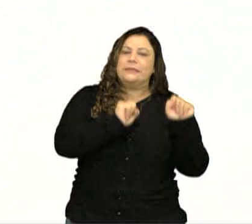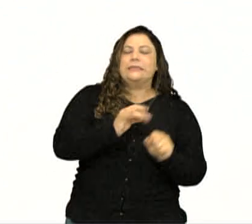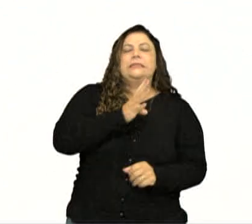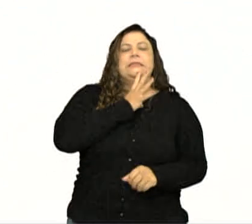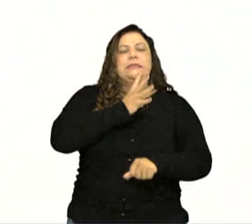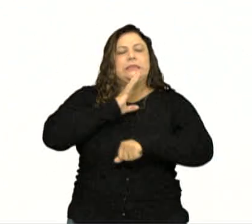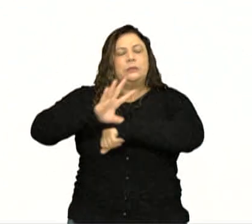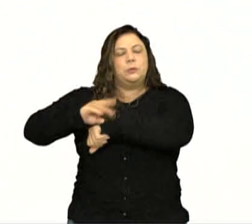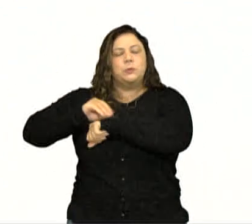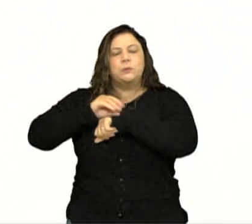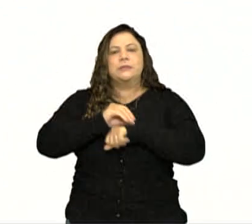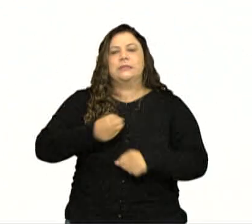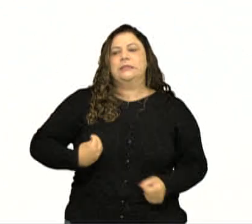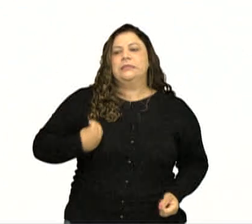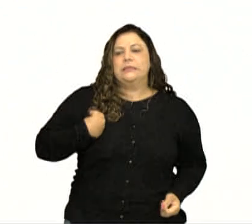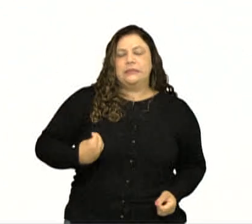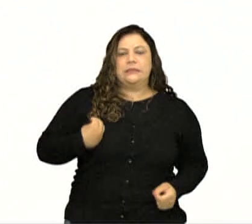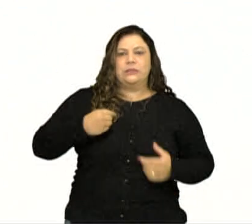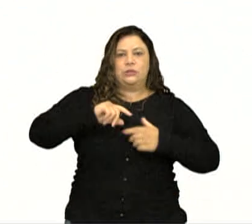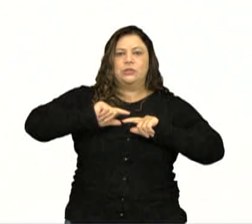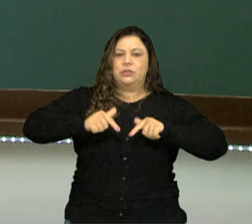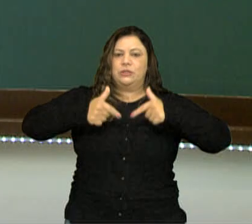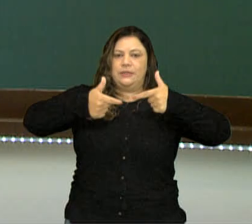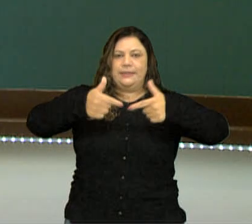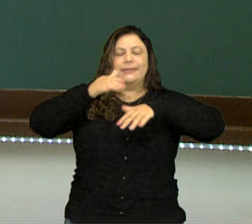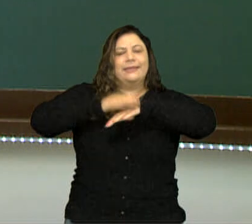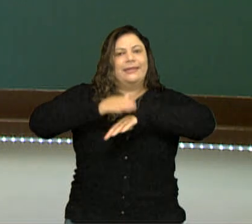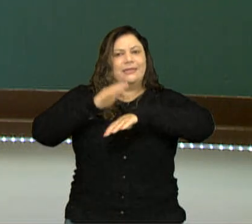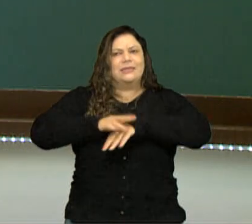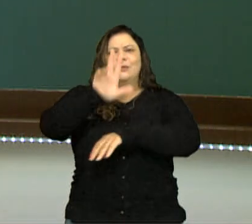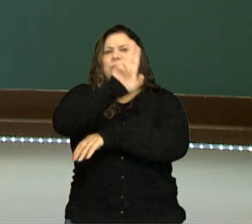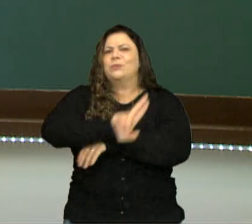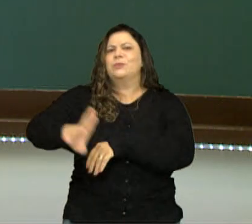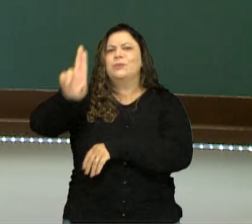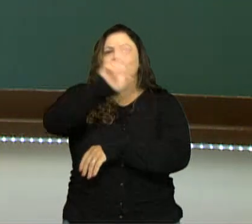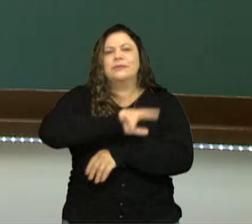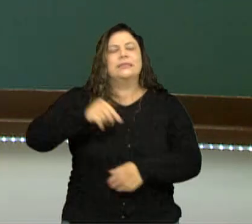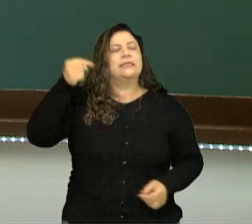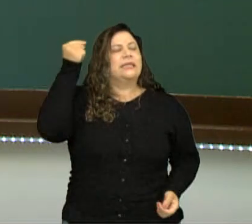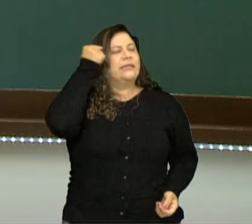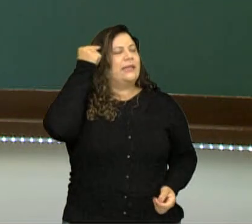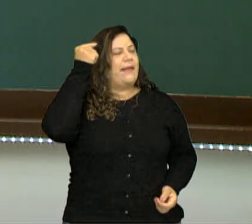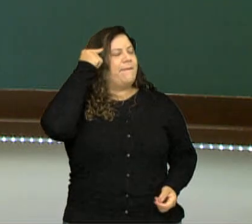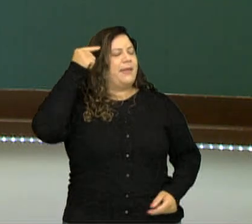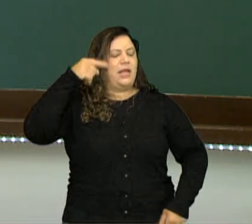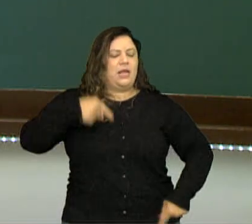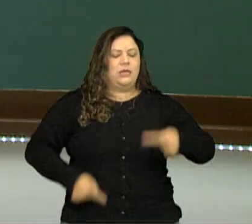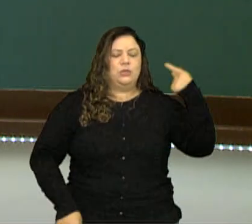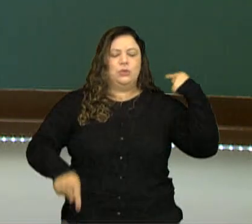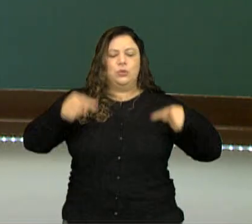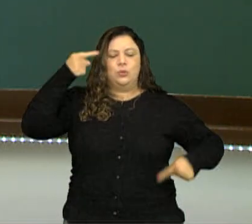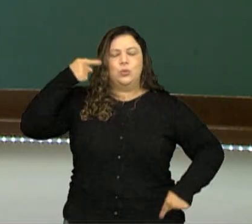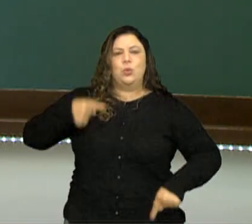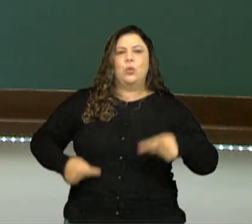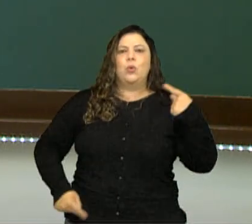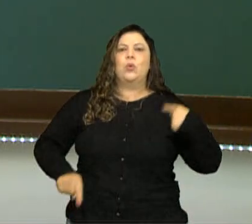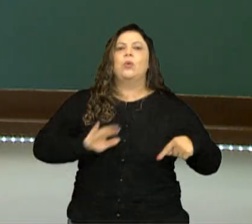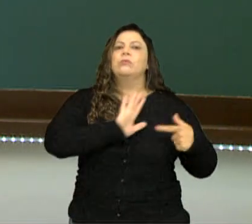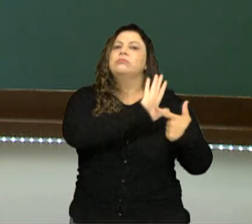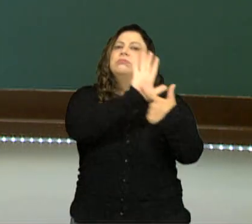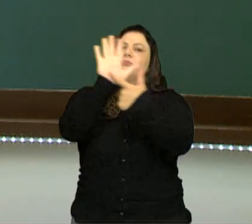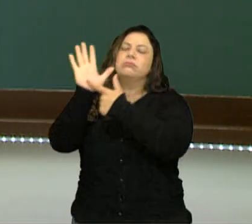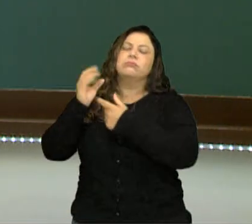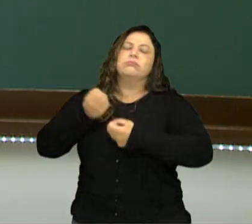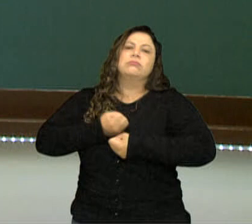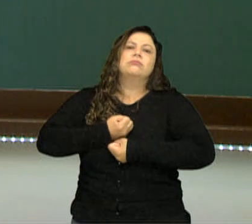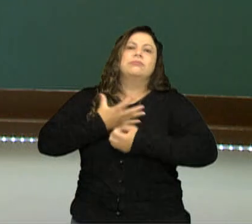e agir. Então, é usar essa potência da mente, do corpo, que se expressa nas